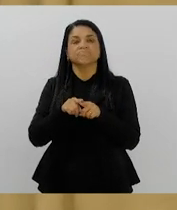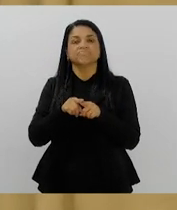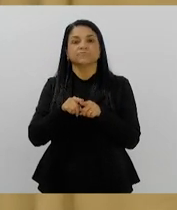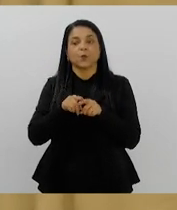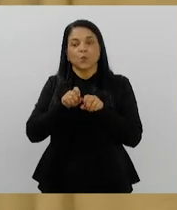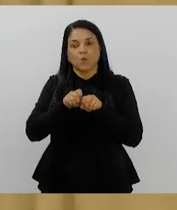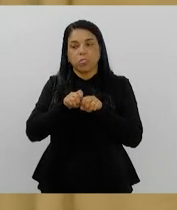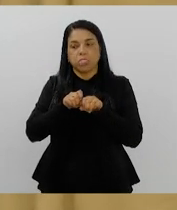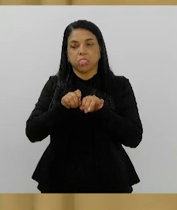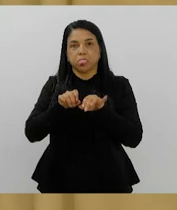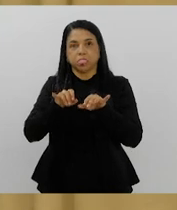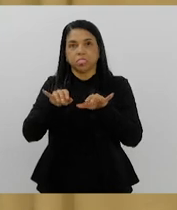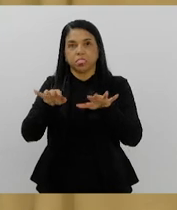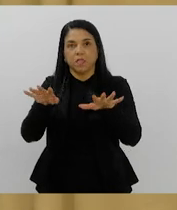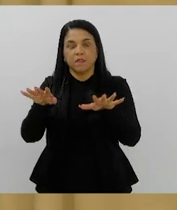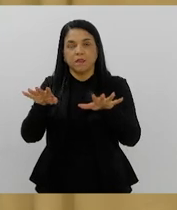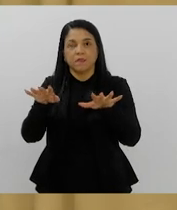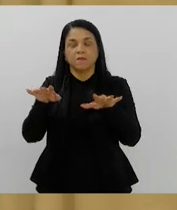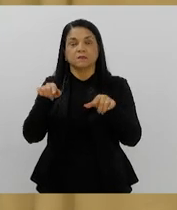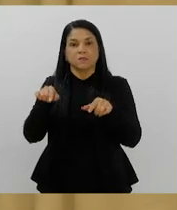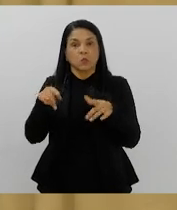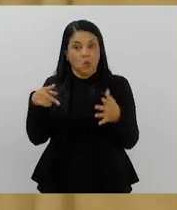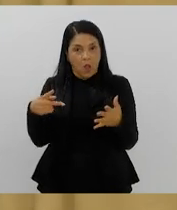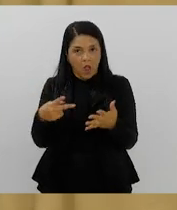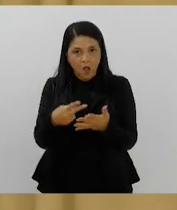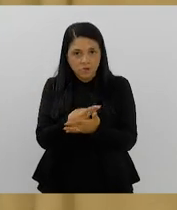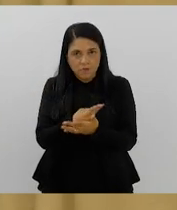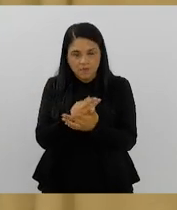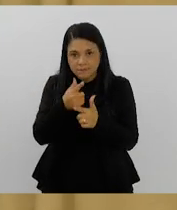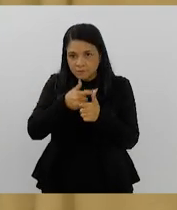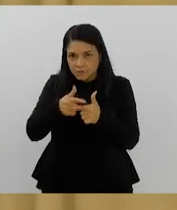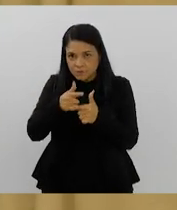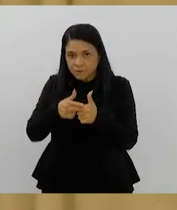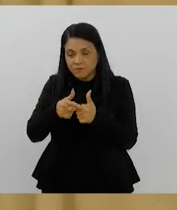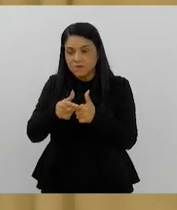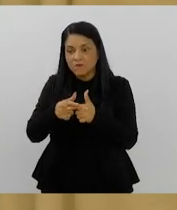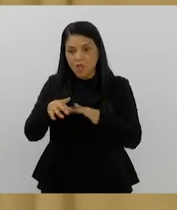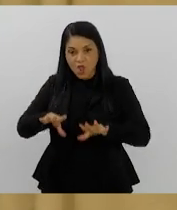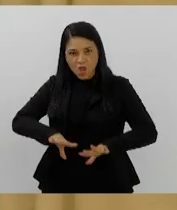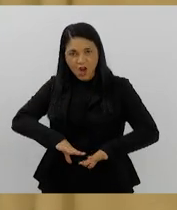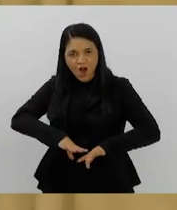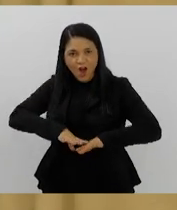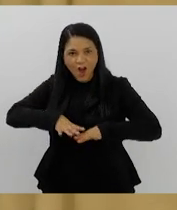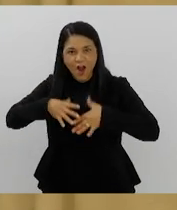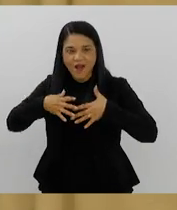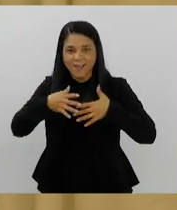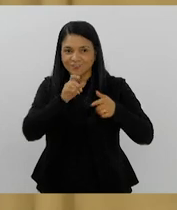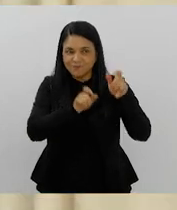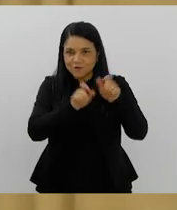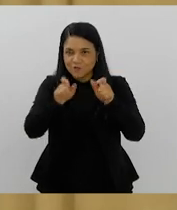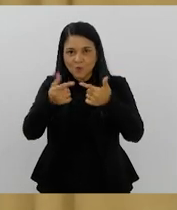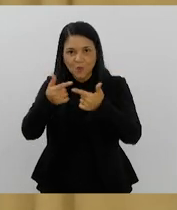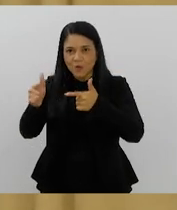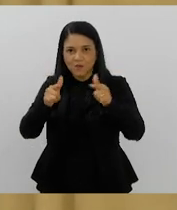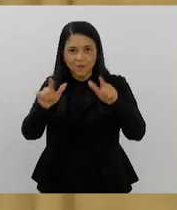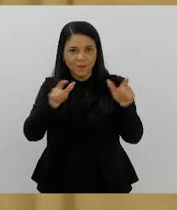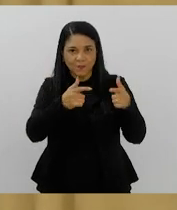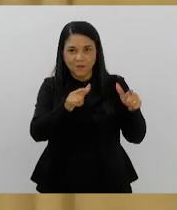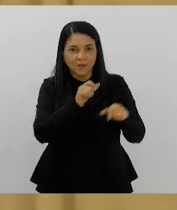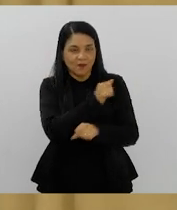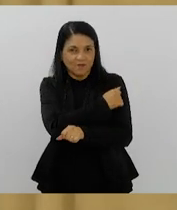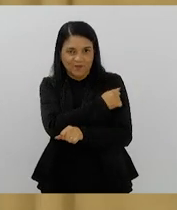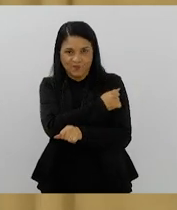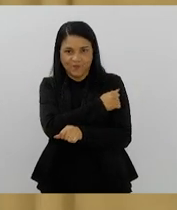que, quando eventos dessa natureza ocorrem, eles encorajam indivíduos que têm